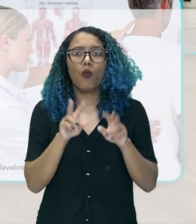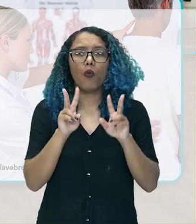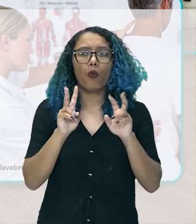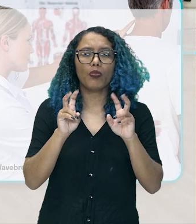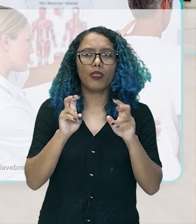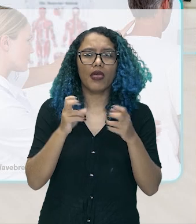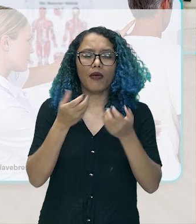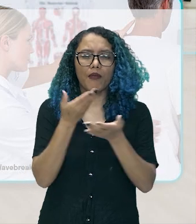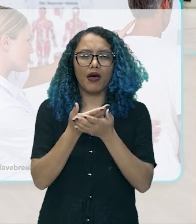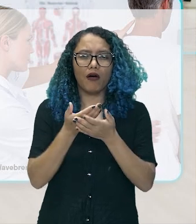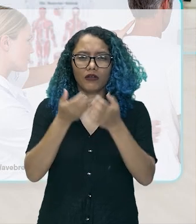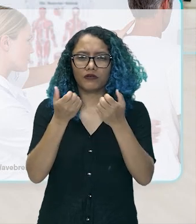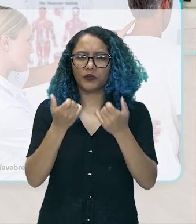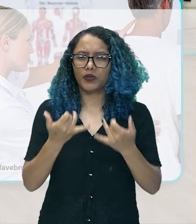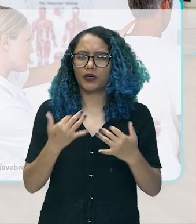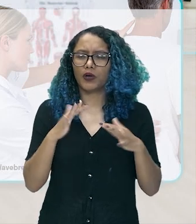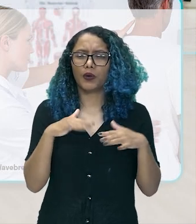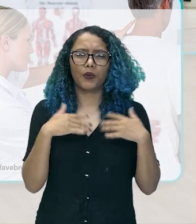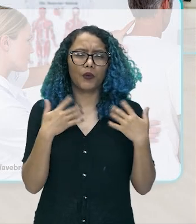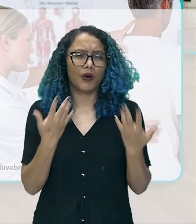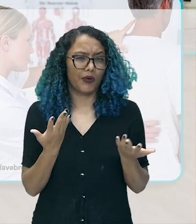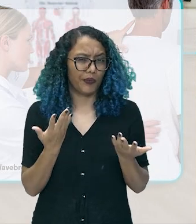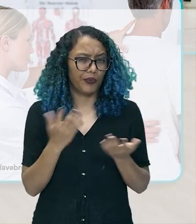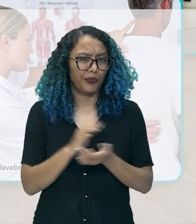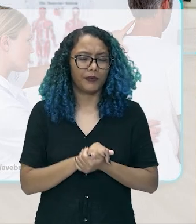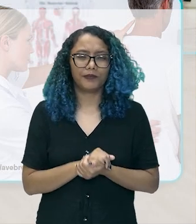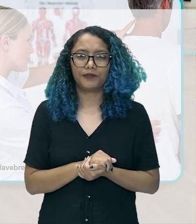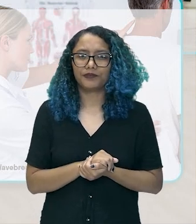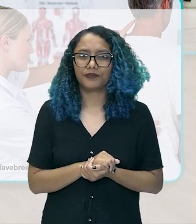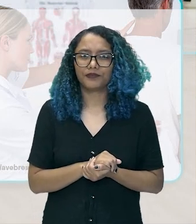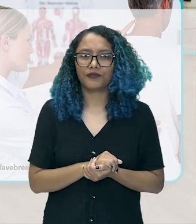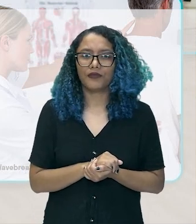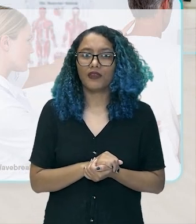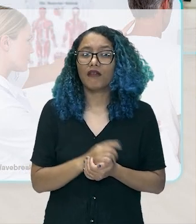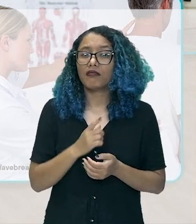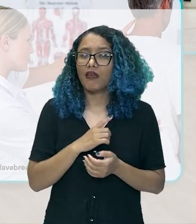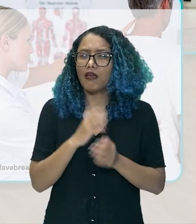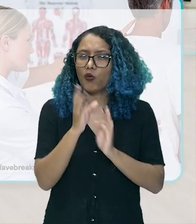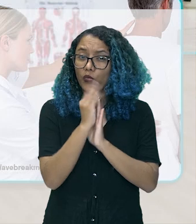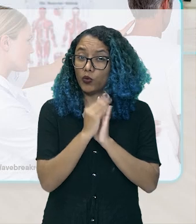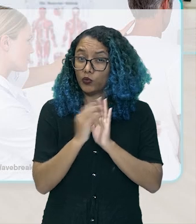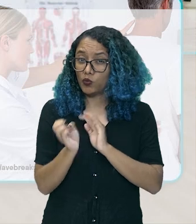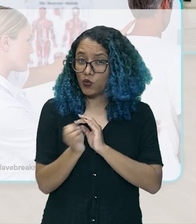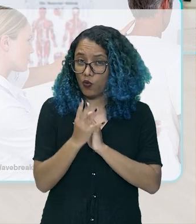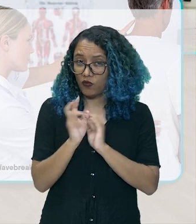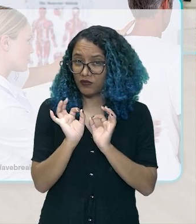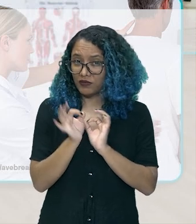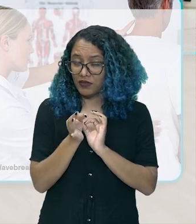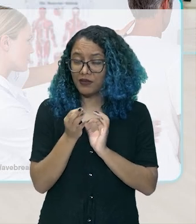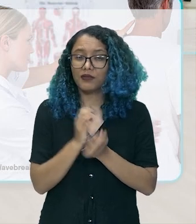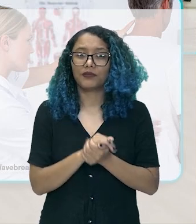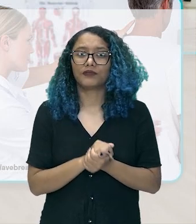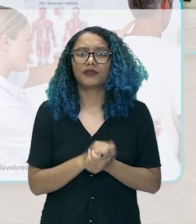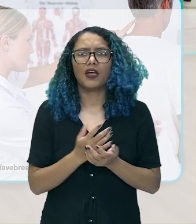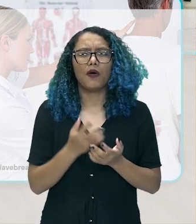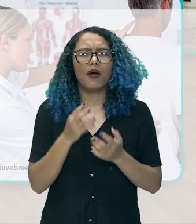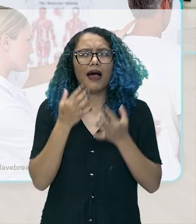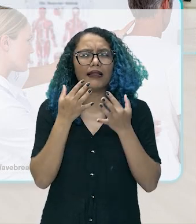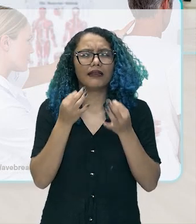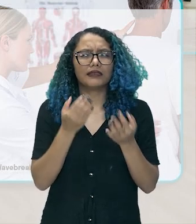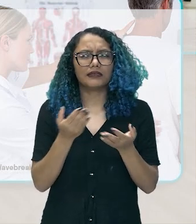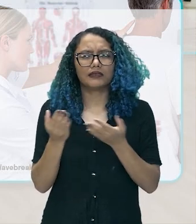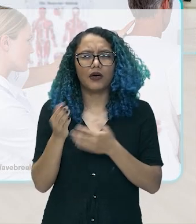conteúdo? Aula 8, o nosso objeto de conhecimento, ginástica de condicionamento